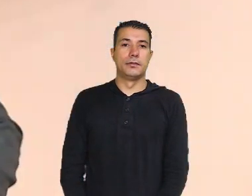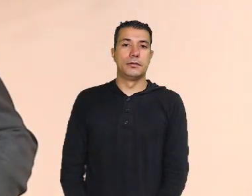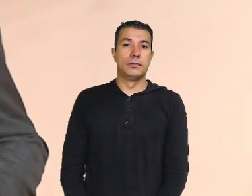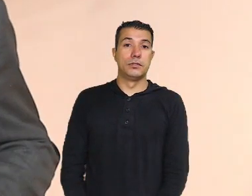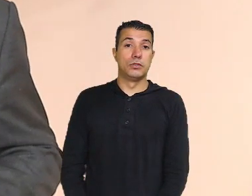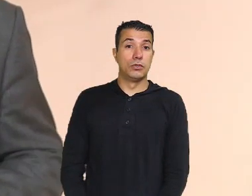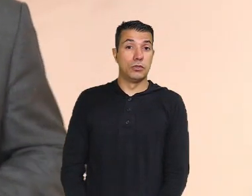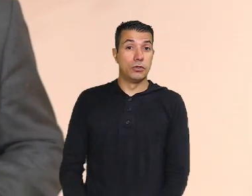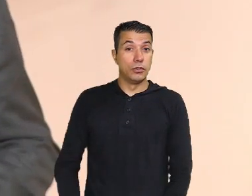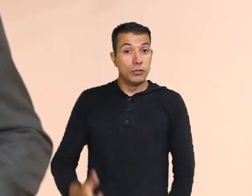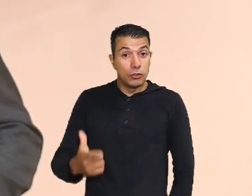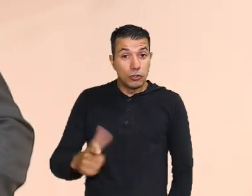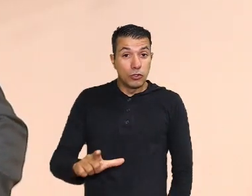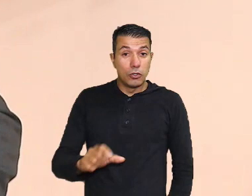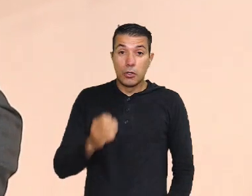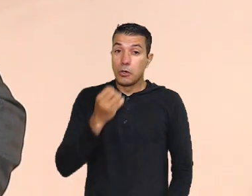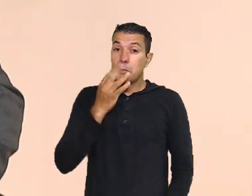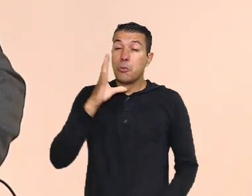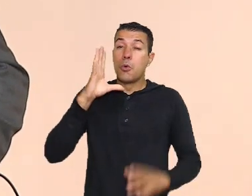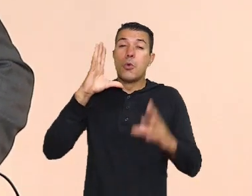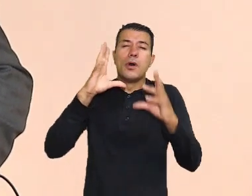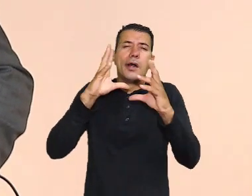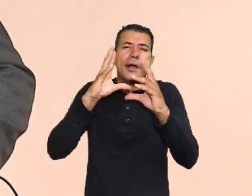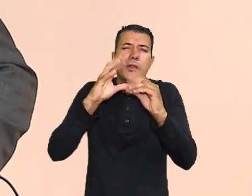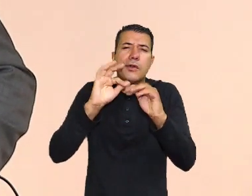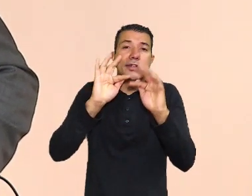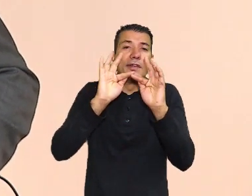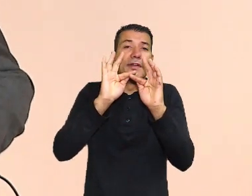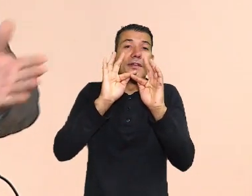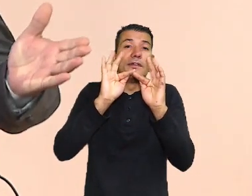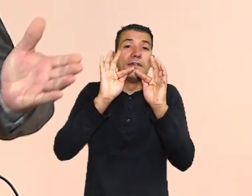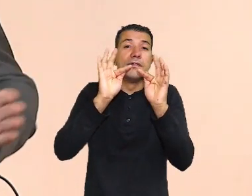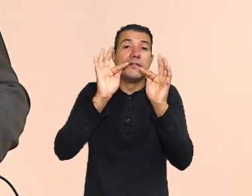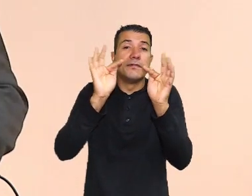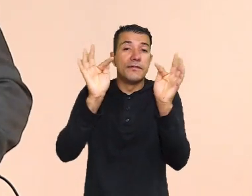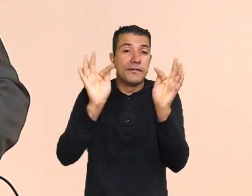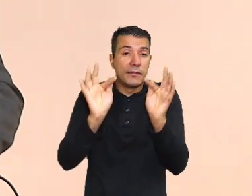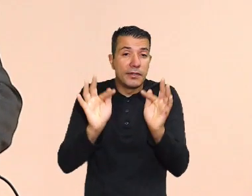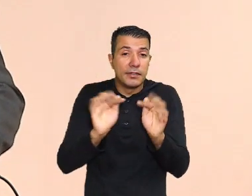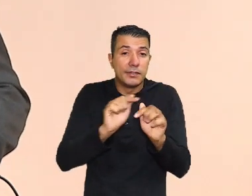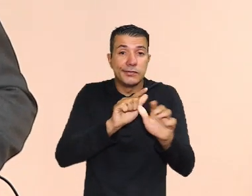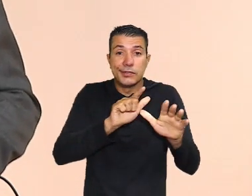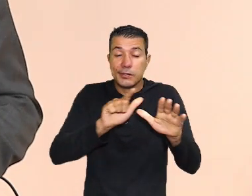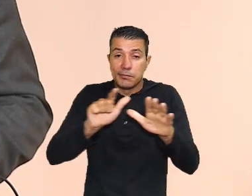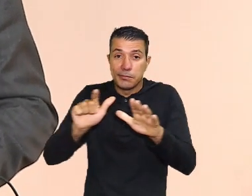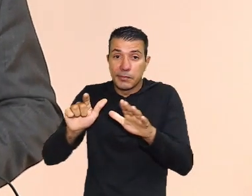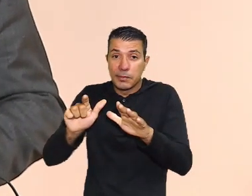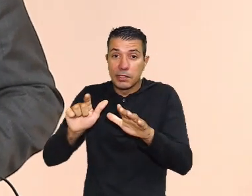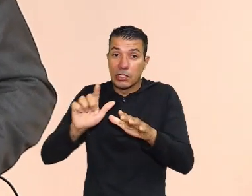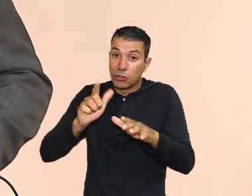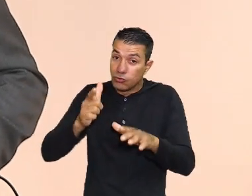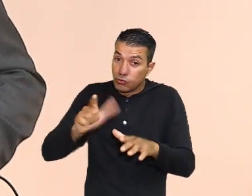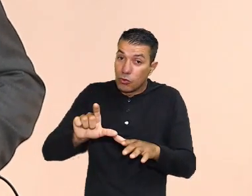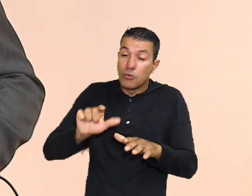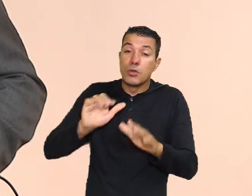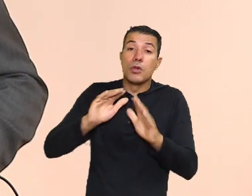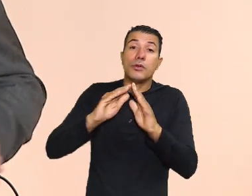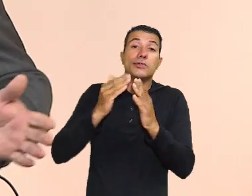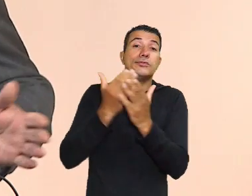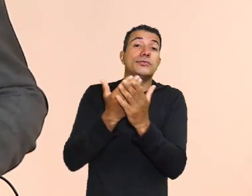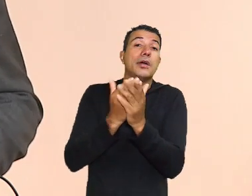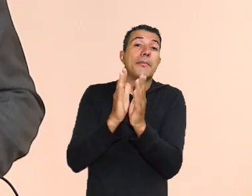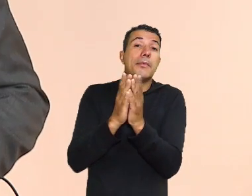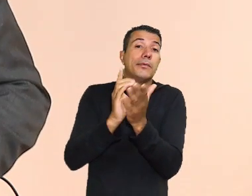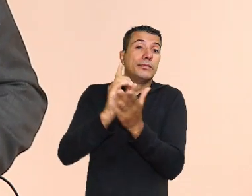Mais uma vez, uma boa noite a todos, uma feliz semana. Que bom podermos estar aqui mais uma vez para estudarmos a Palavra de Deus,